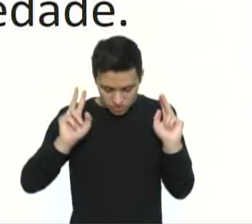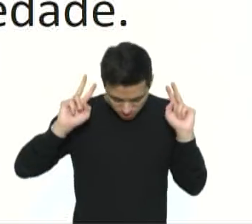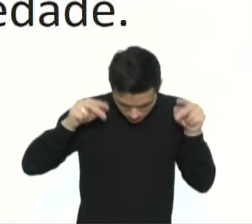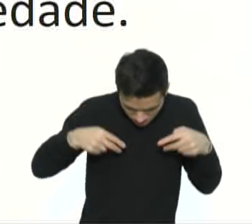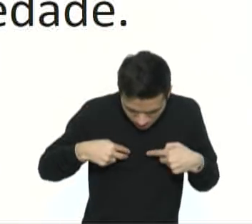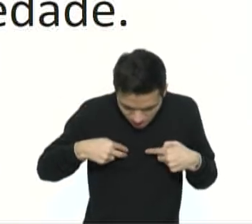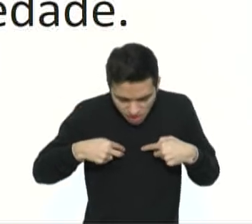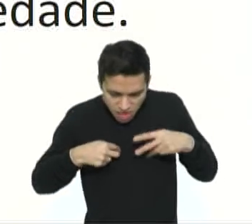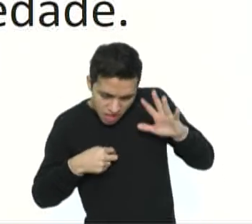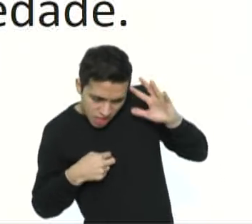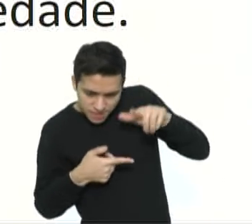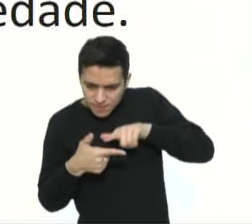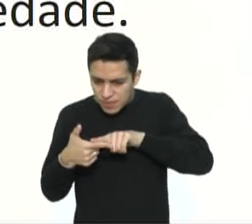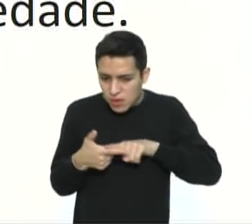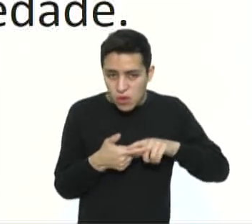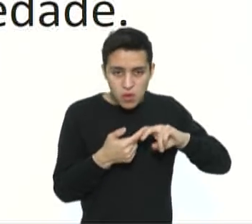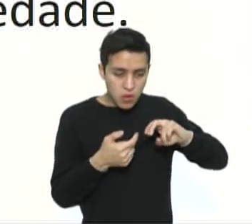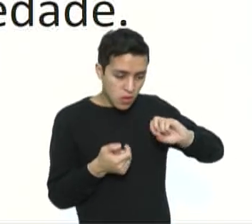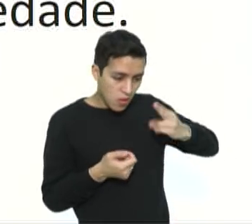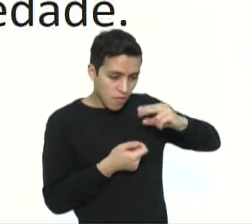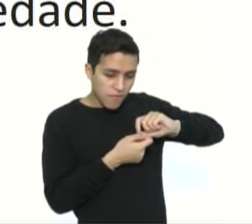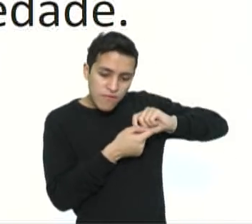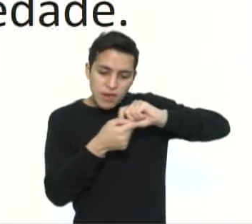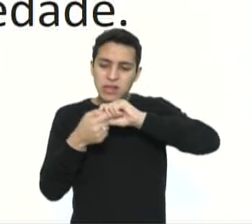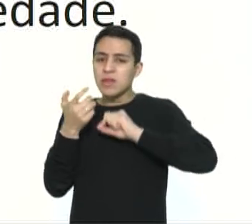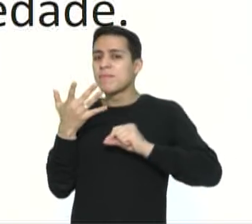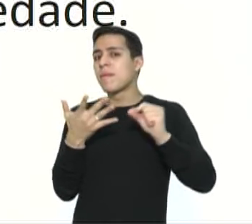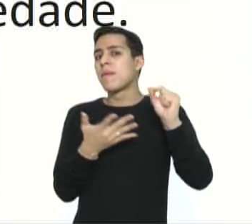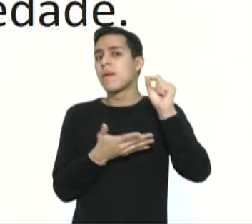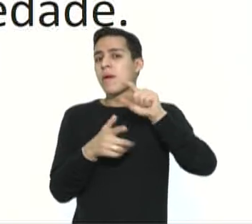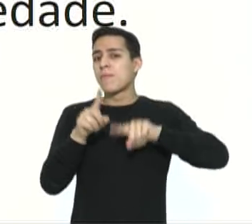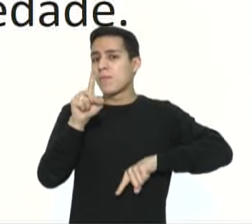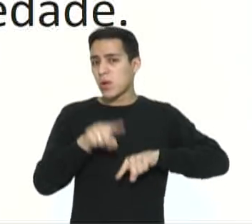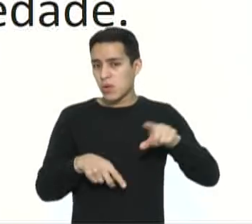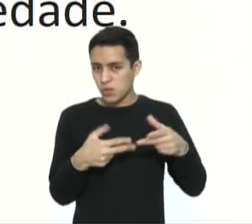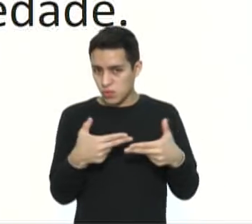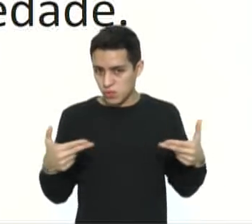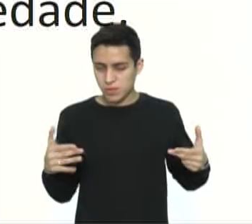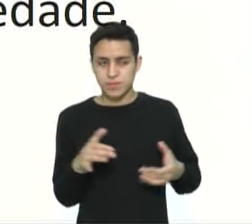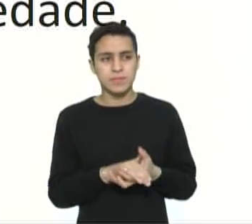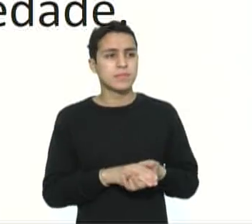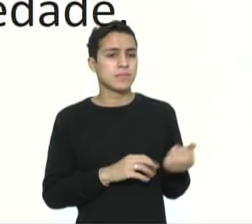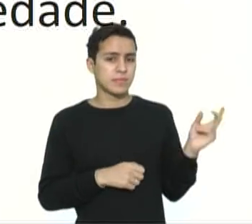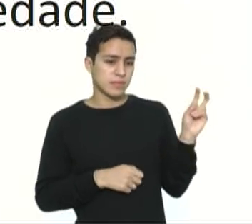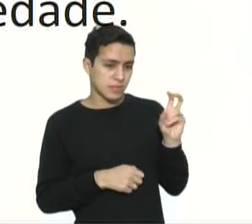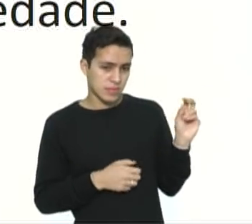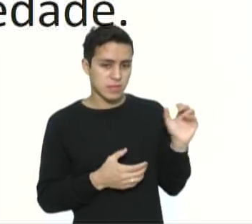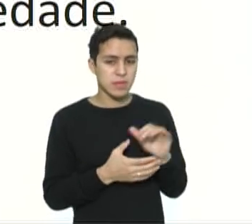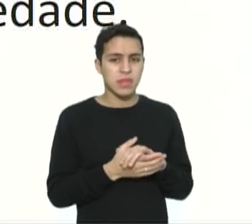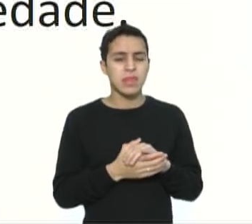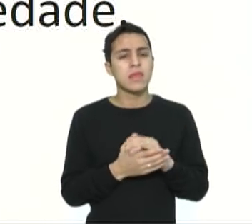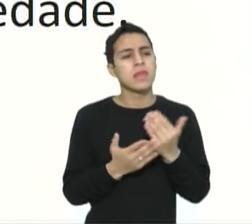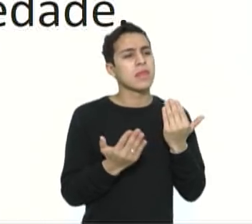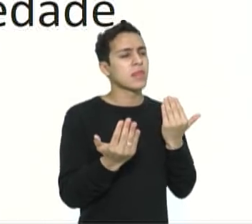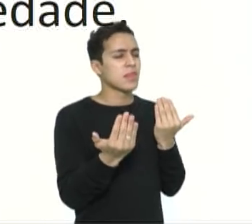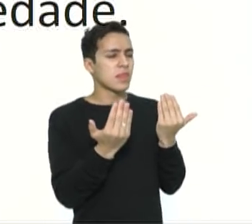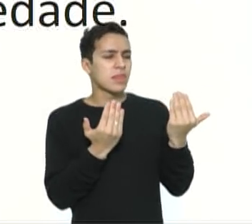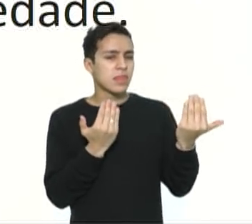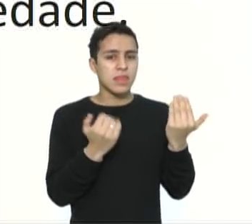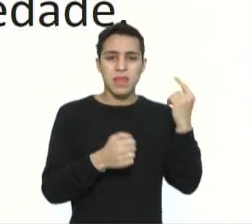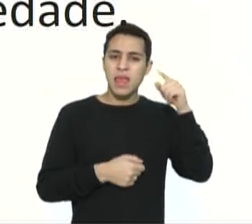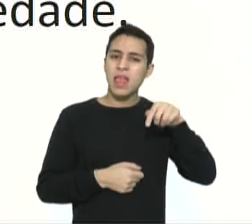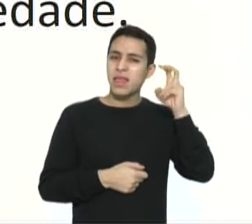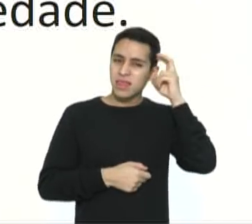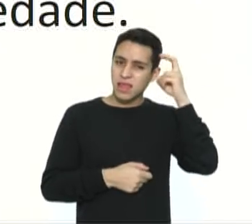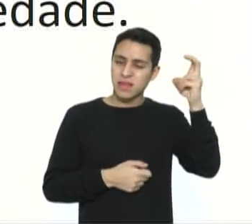resolver problemas ou fabricar produtos. 5. Interpessoal, outra inteligência, é